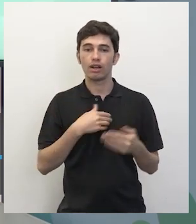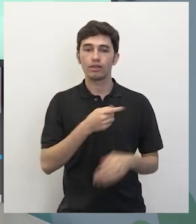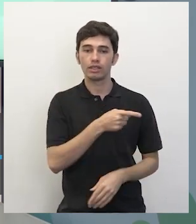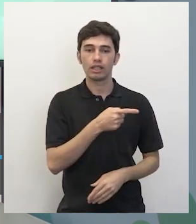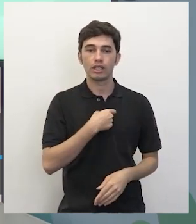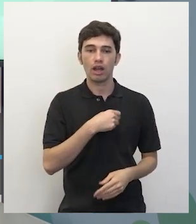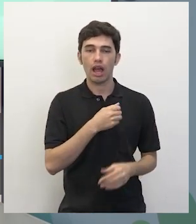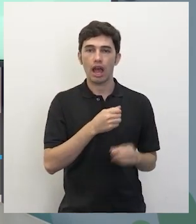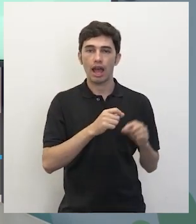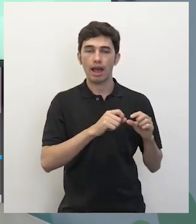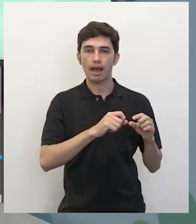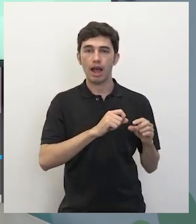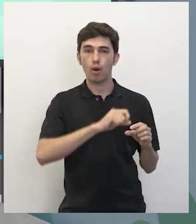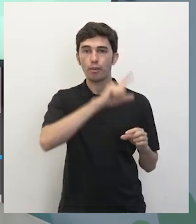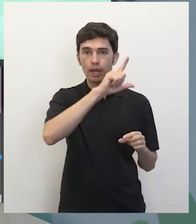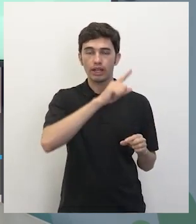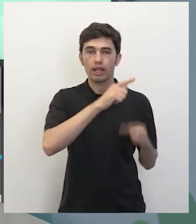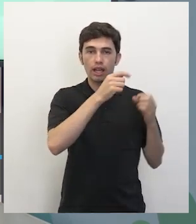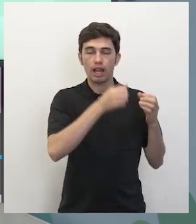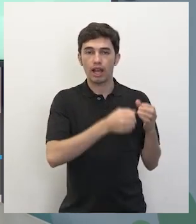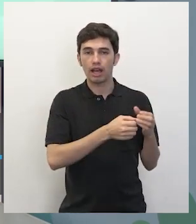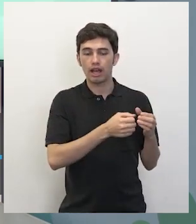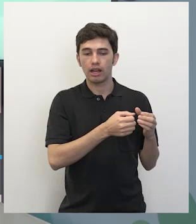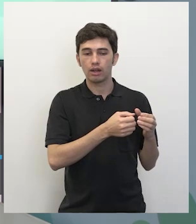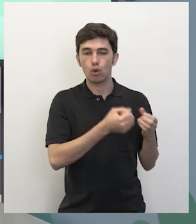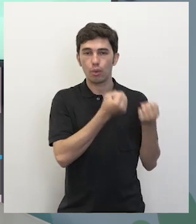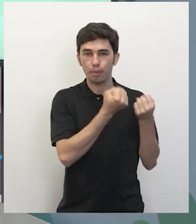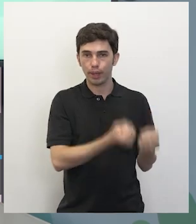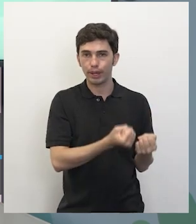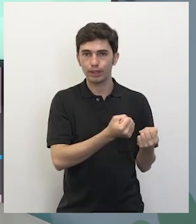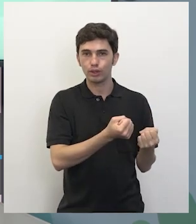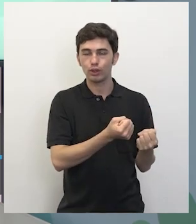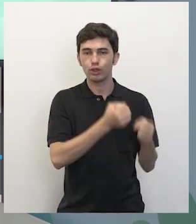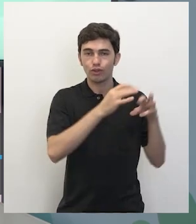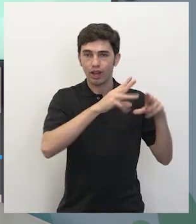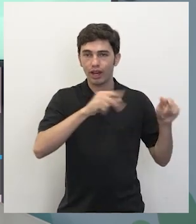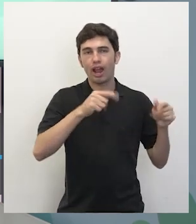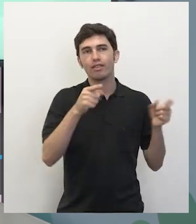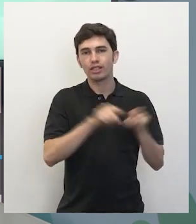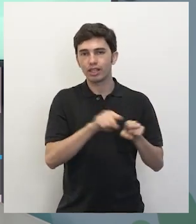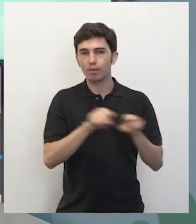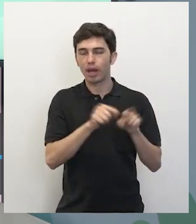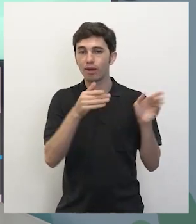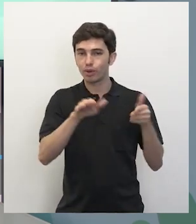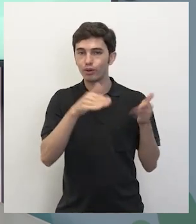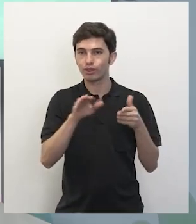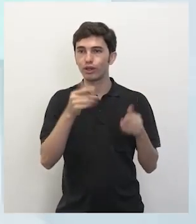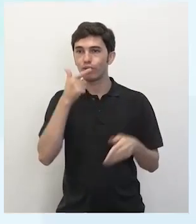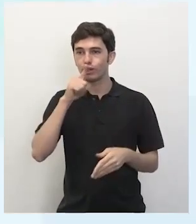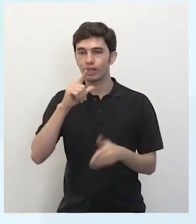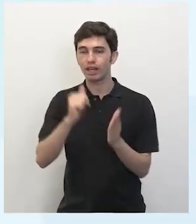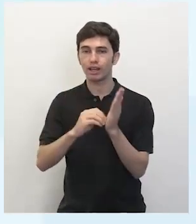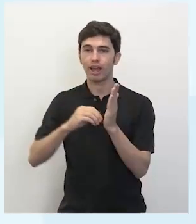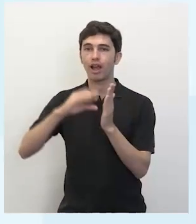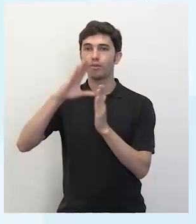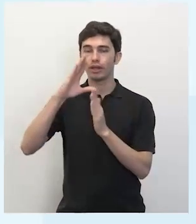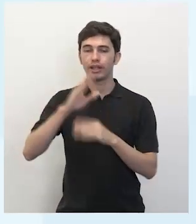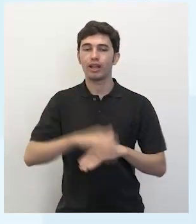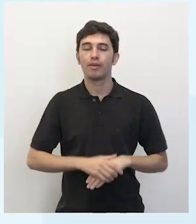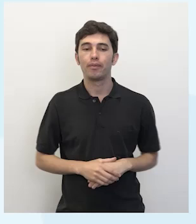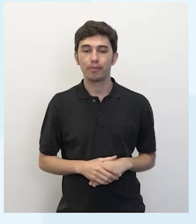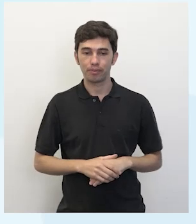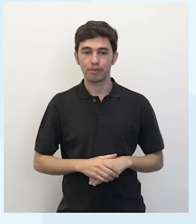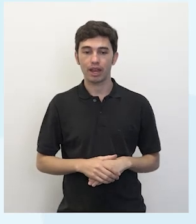né, a quantidade de número de salgadinhos, ele vai aumentando também. Então, a gente foi expandindo essa ideia até criarmos